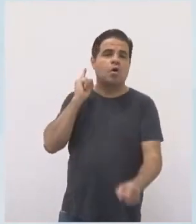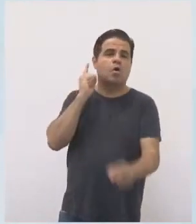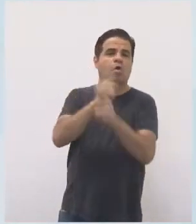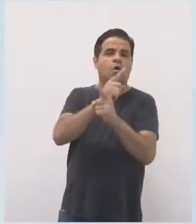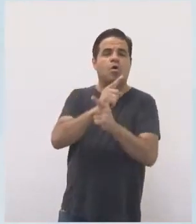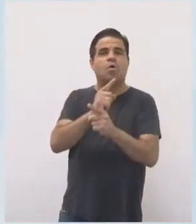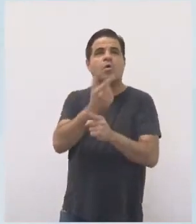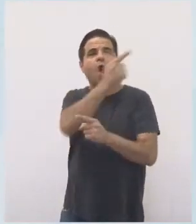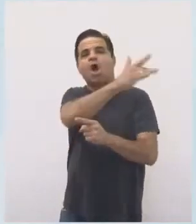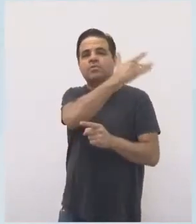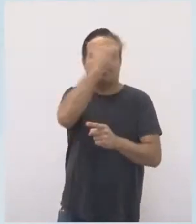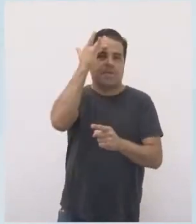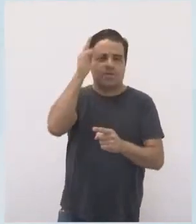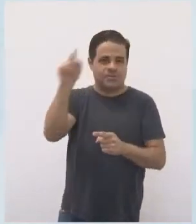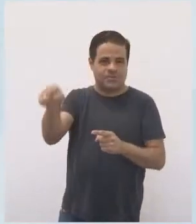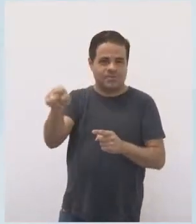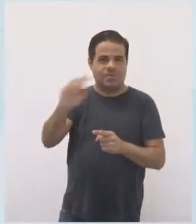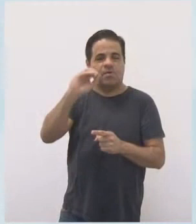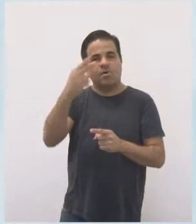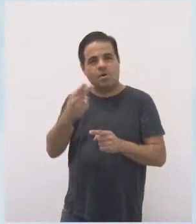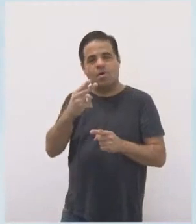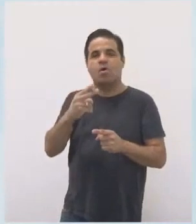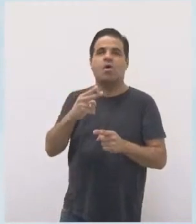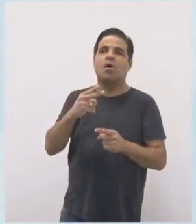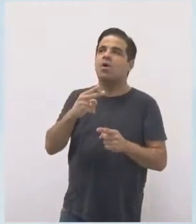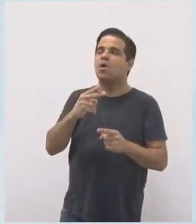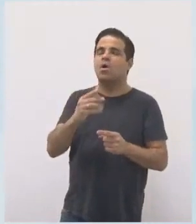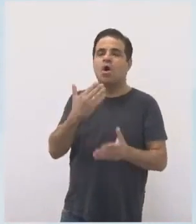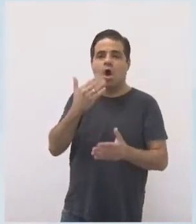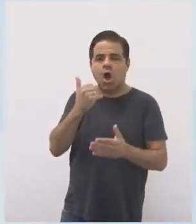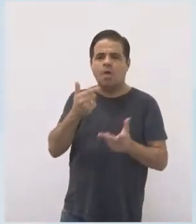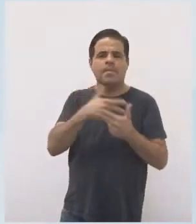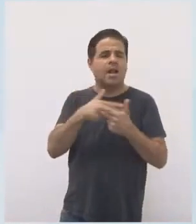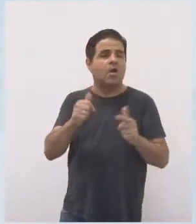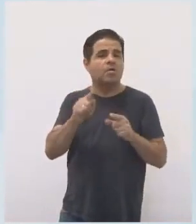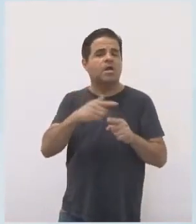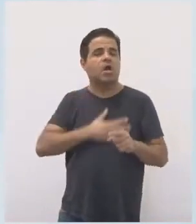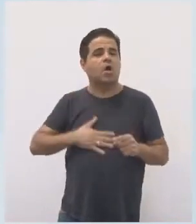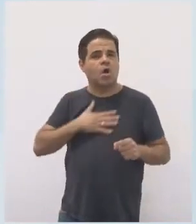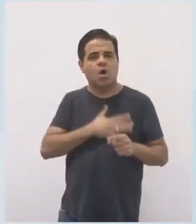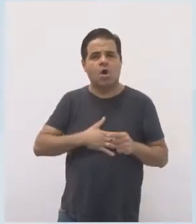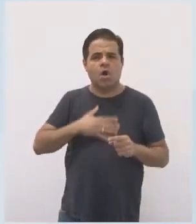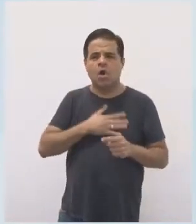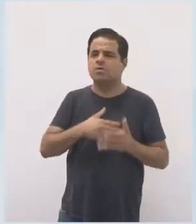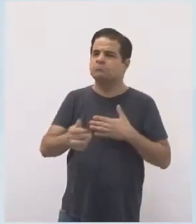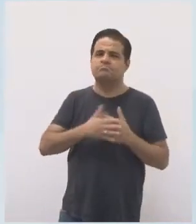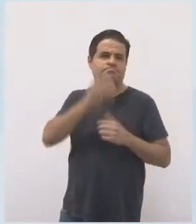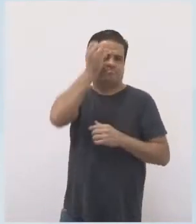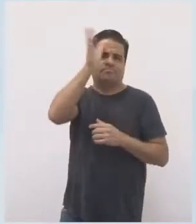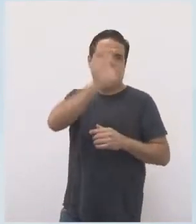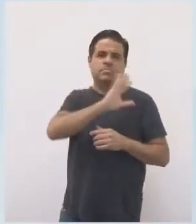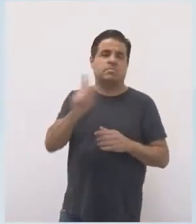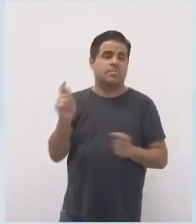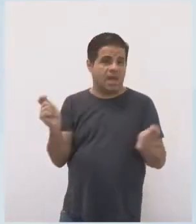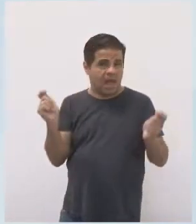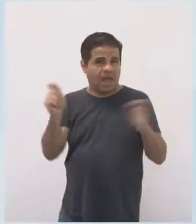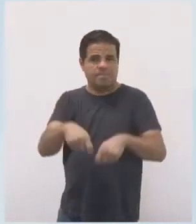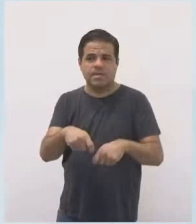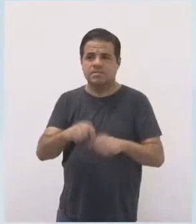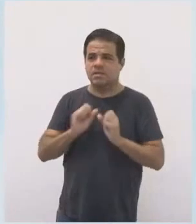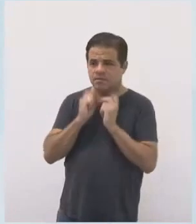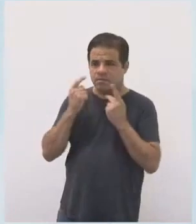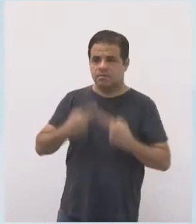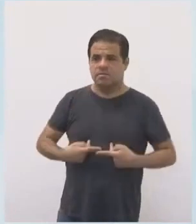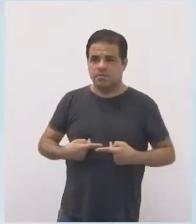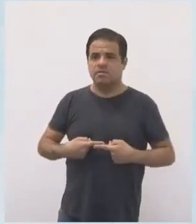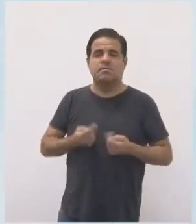tal pessoa, ou é quando eu como aquela coisa que eu gosto, não importa. Mas essa capacidade de reconhecer